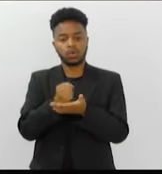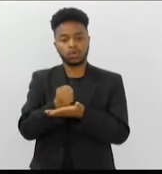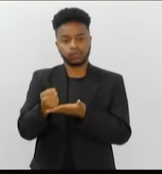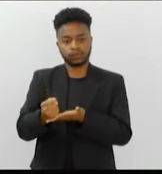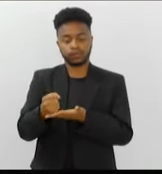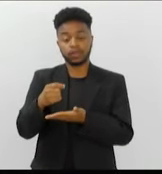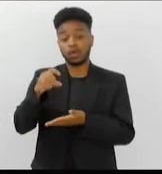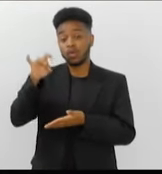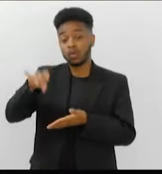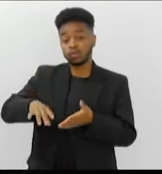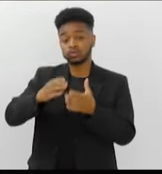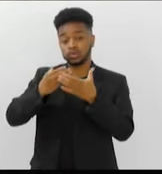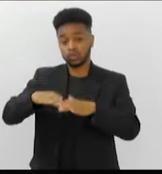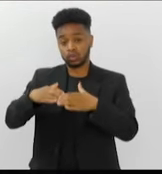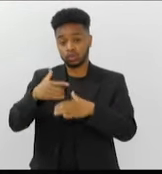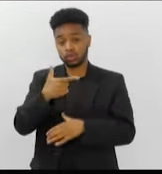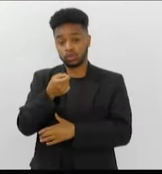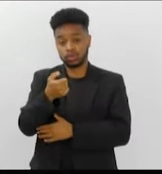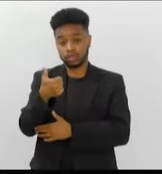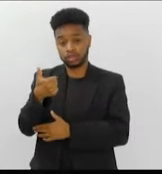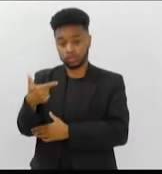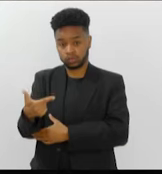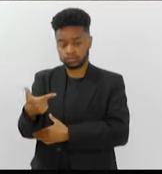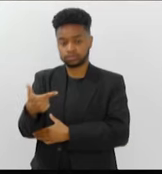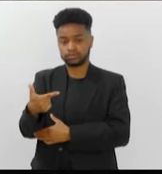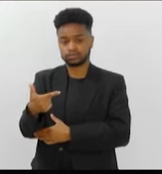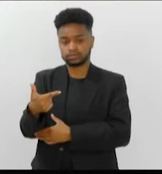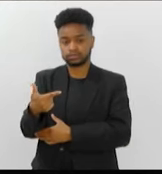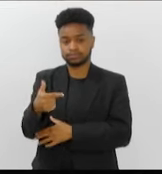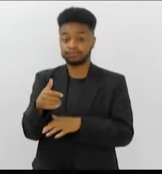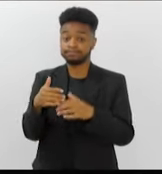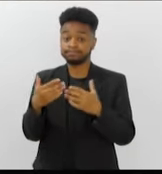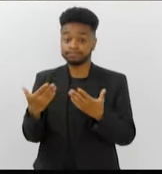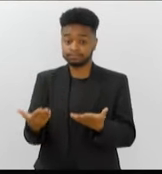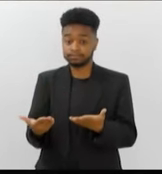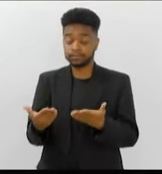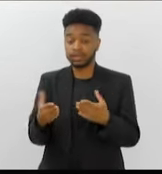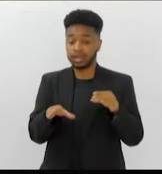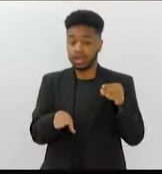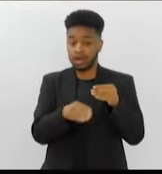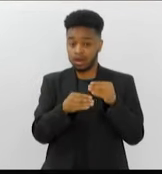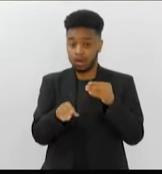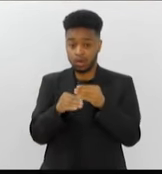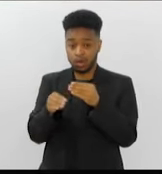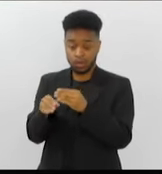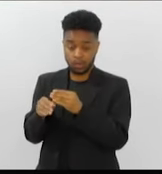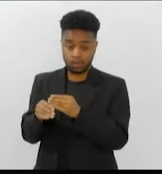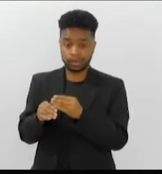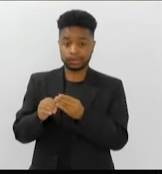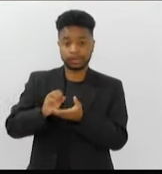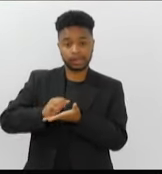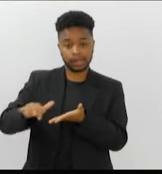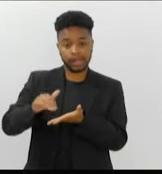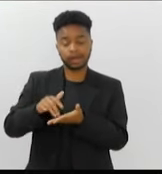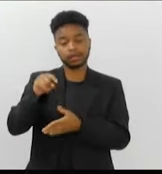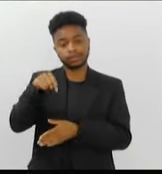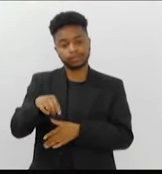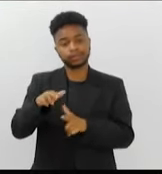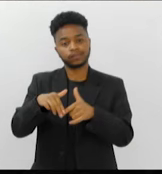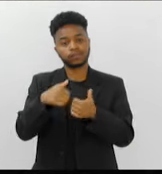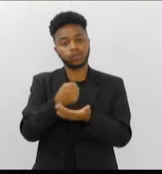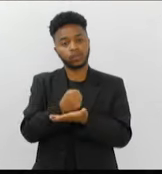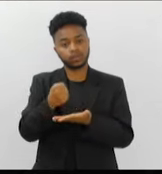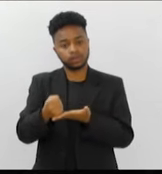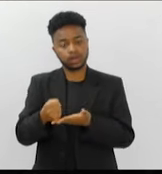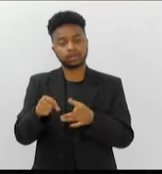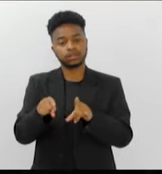de Itaperuna foi em 2012. Então, todo esse acréscimo no município foi por contrato, cargo